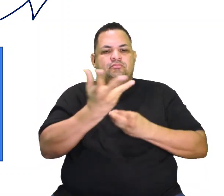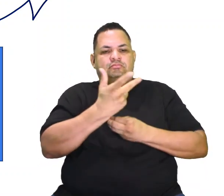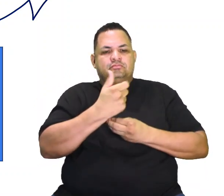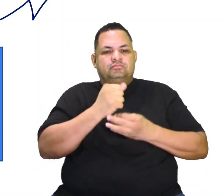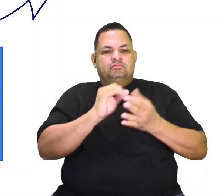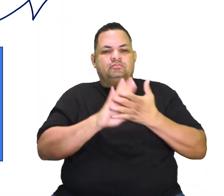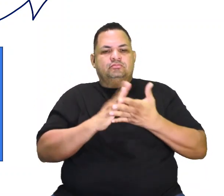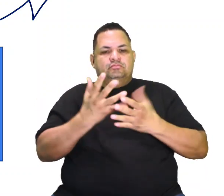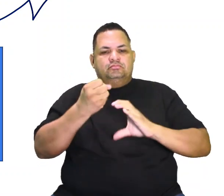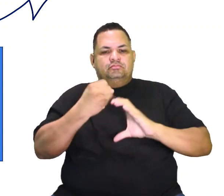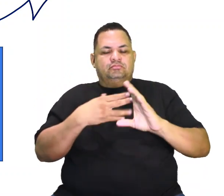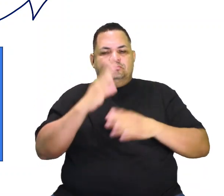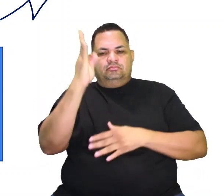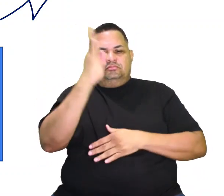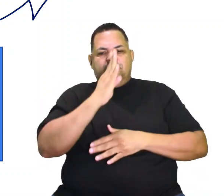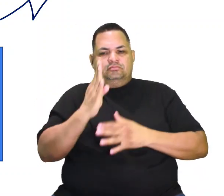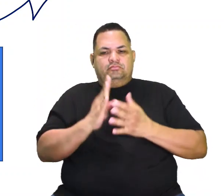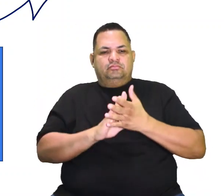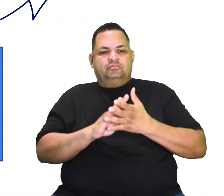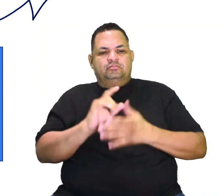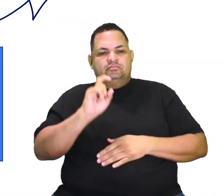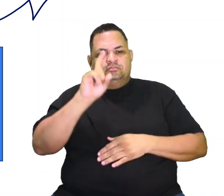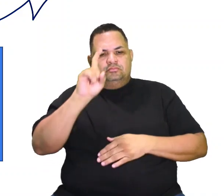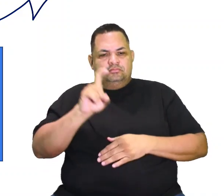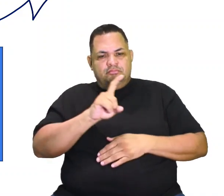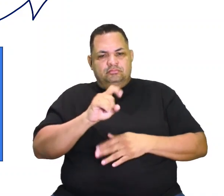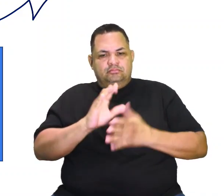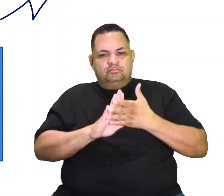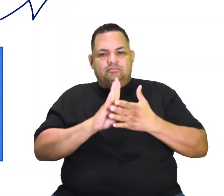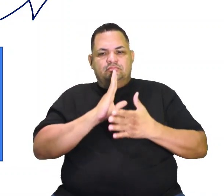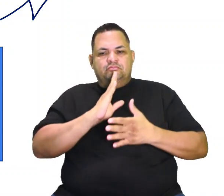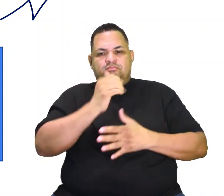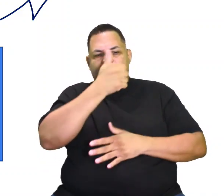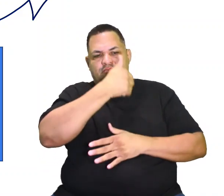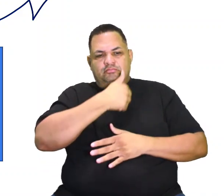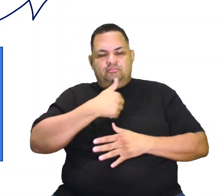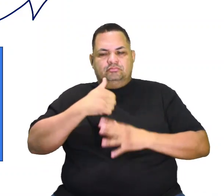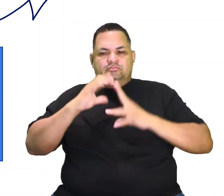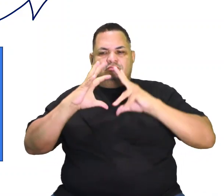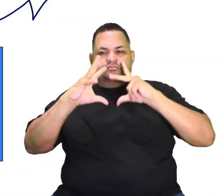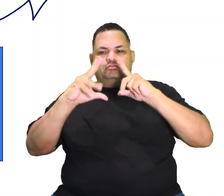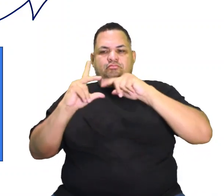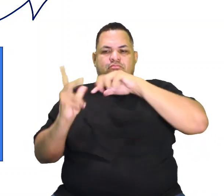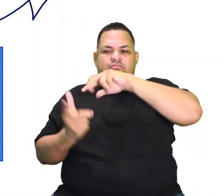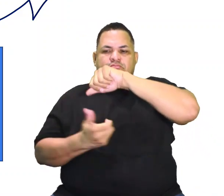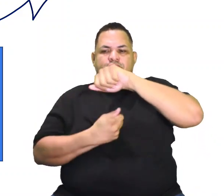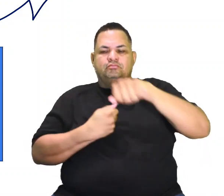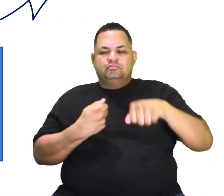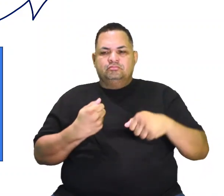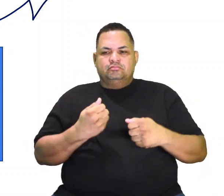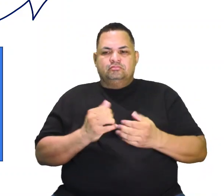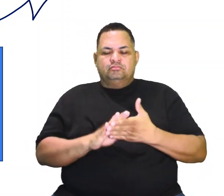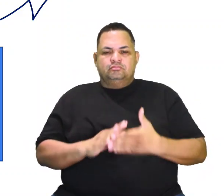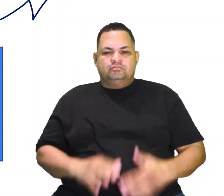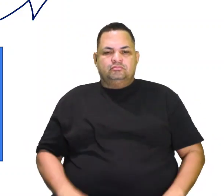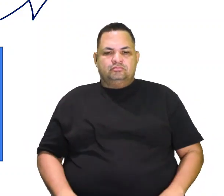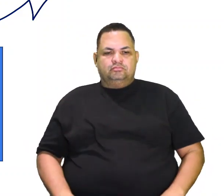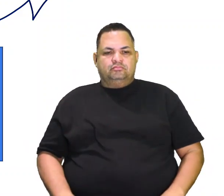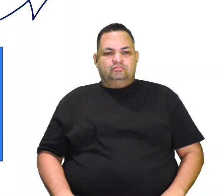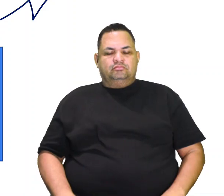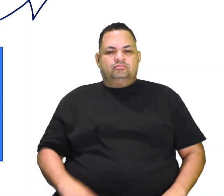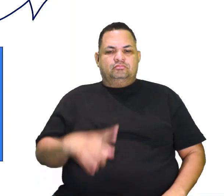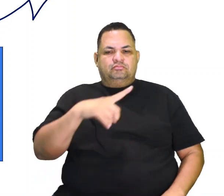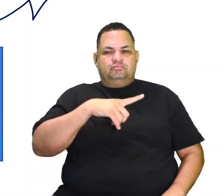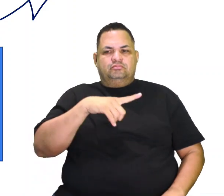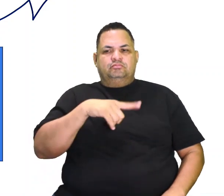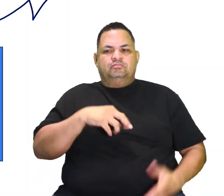toque brasileiro. O estilo do grafite é reconhecido entre os melhores de todo o mundo. O grafite brasileiro.